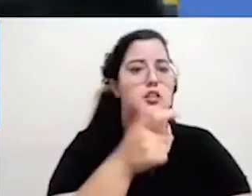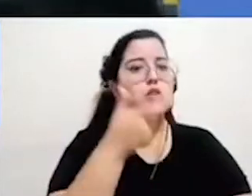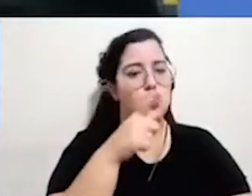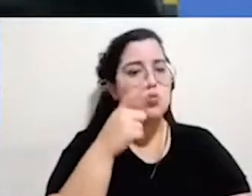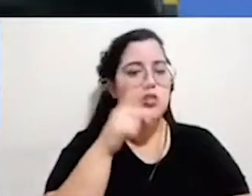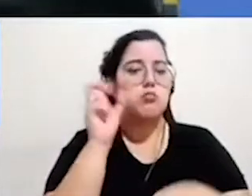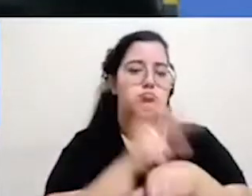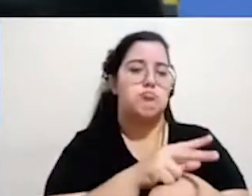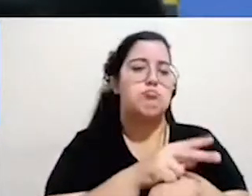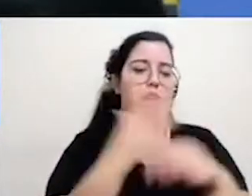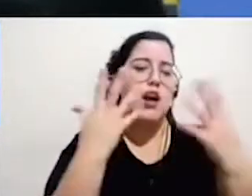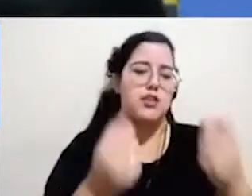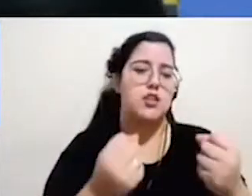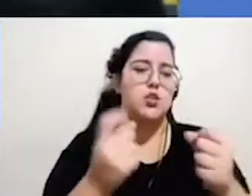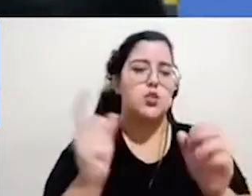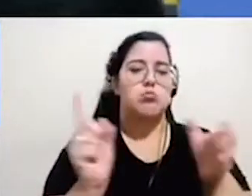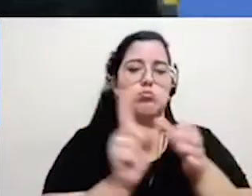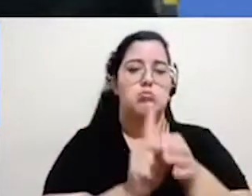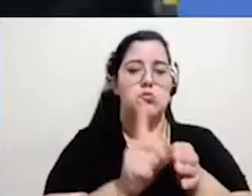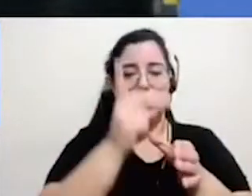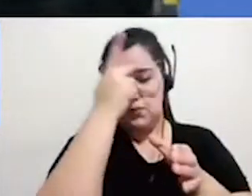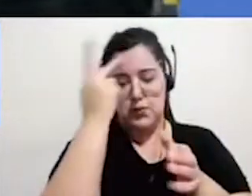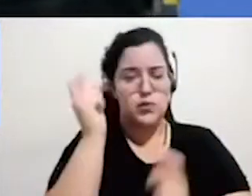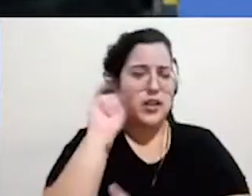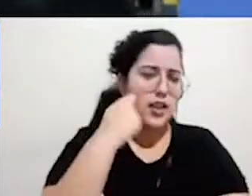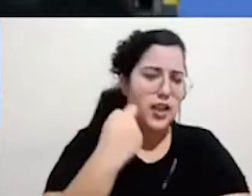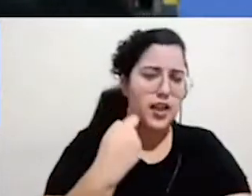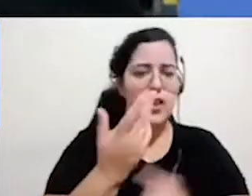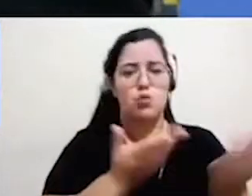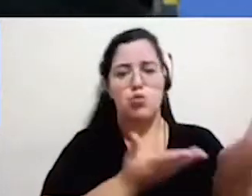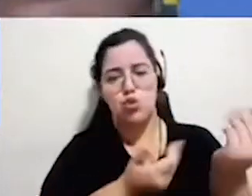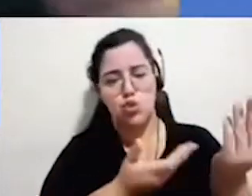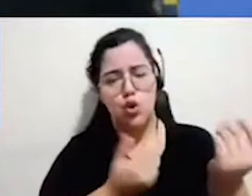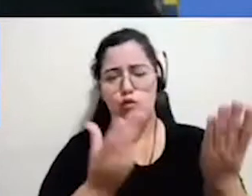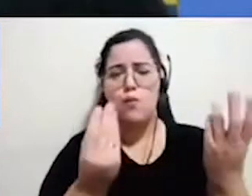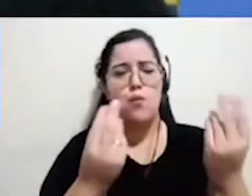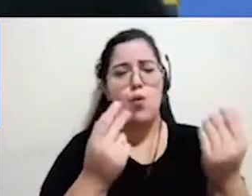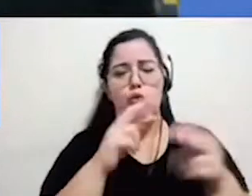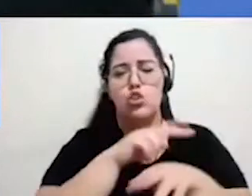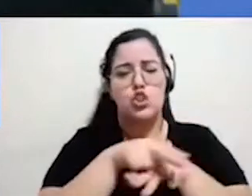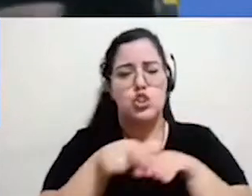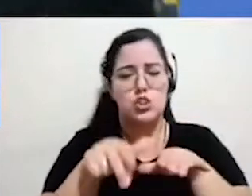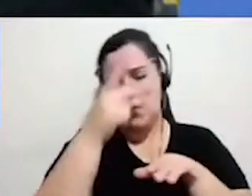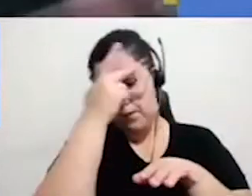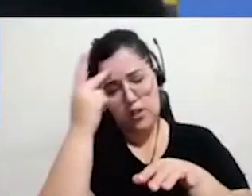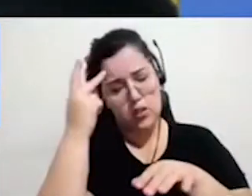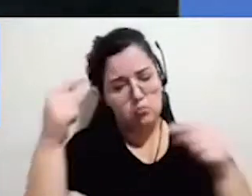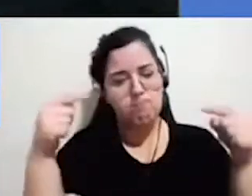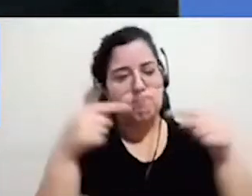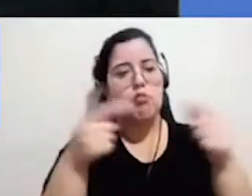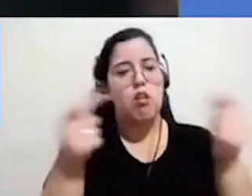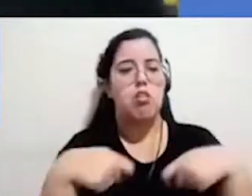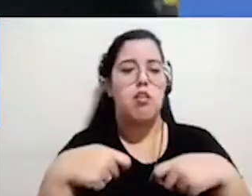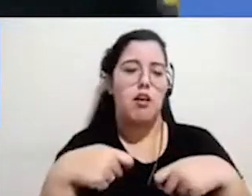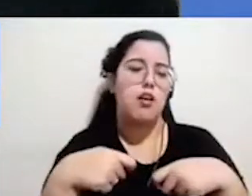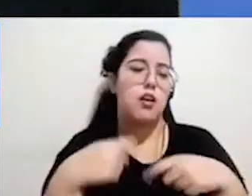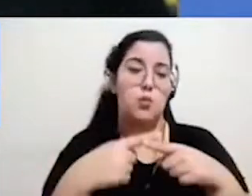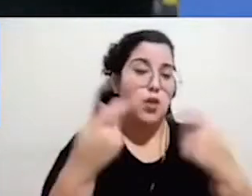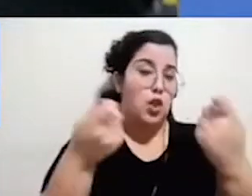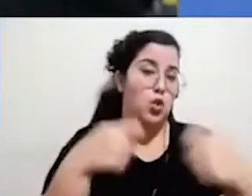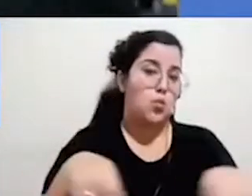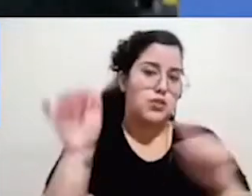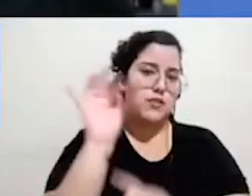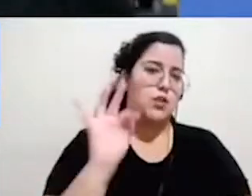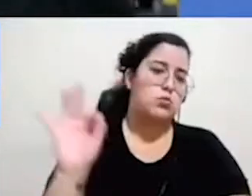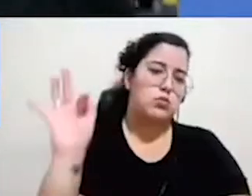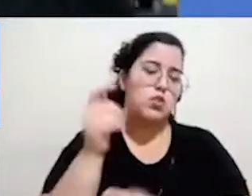inclusão de negros, de jovens, de um monte de pessoas que faziam parte de